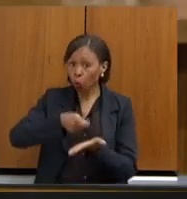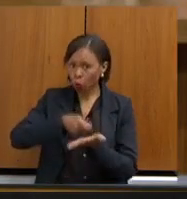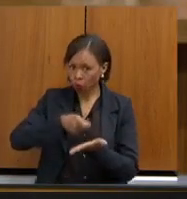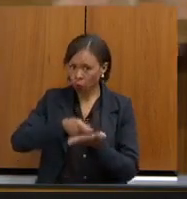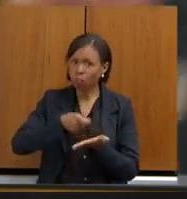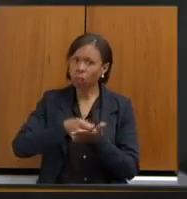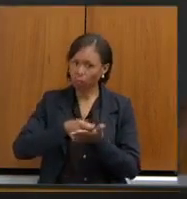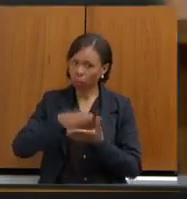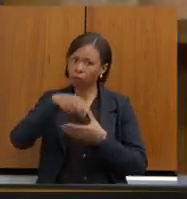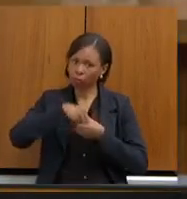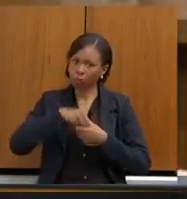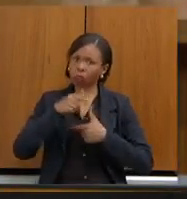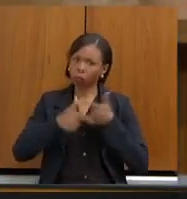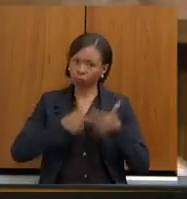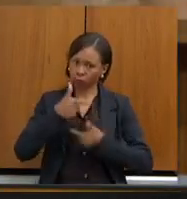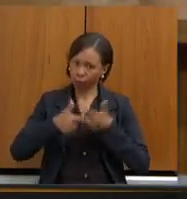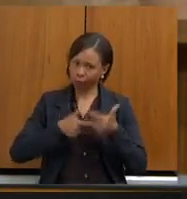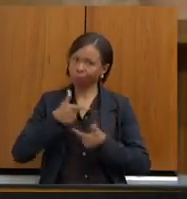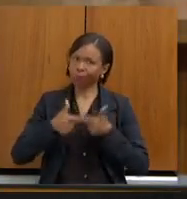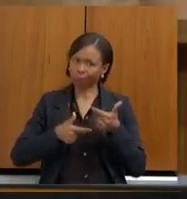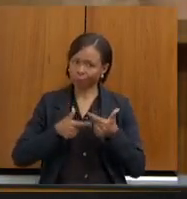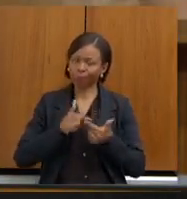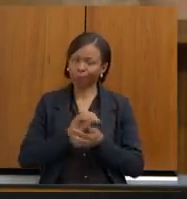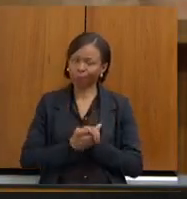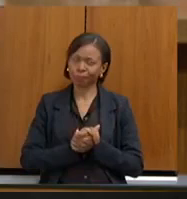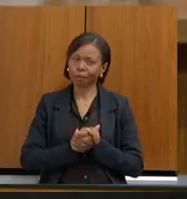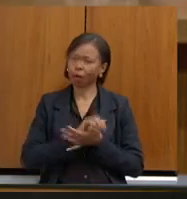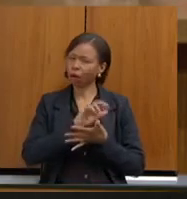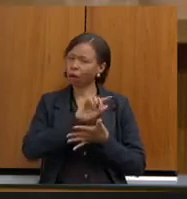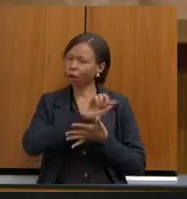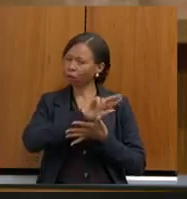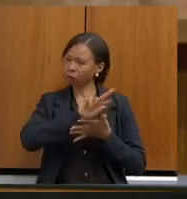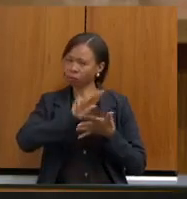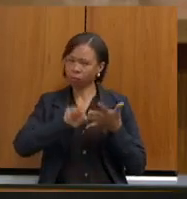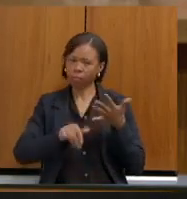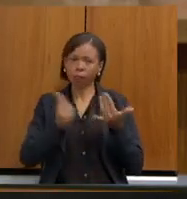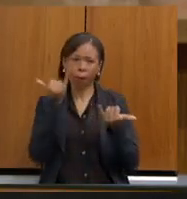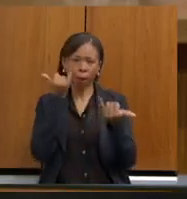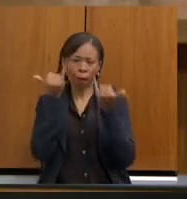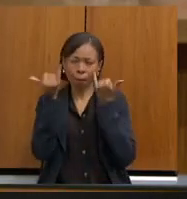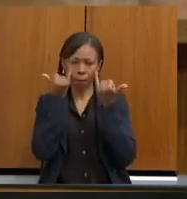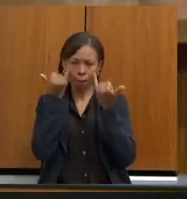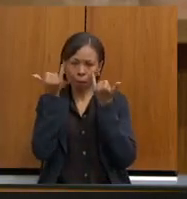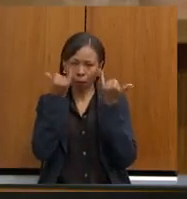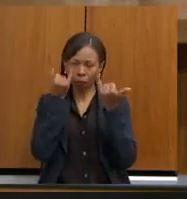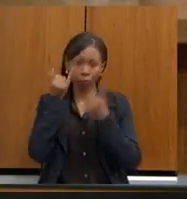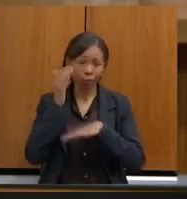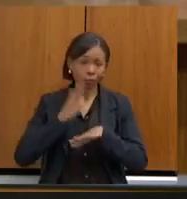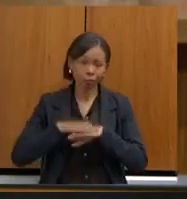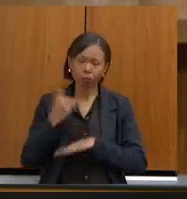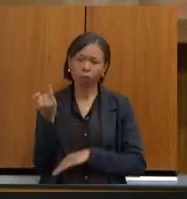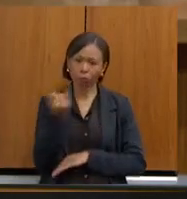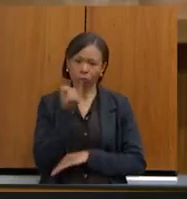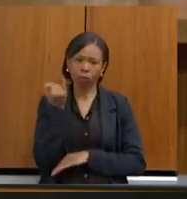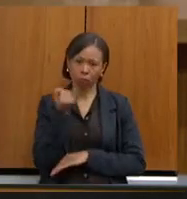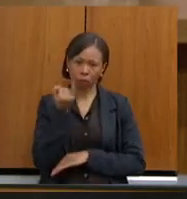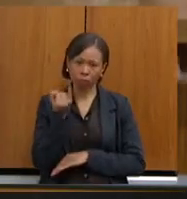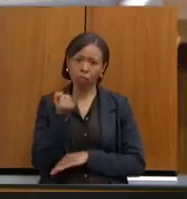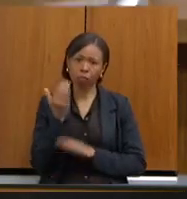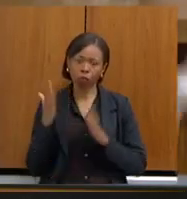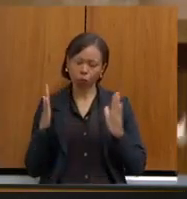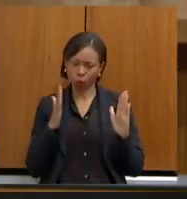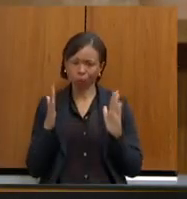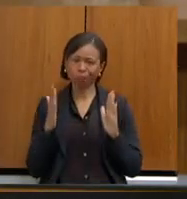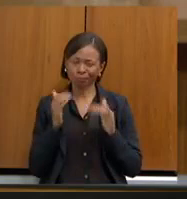no serviço operacional são essas das informações de destaque que nós temos dentro do tempo que foi